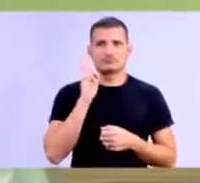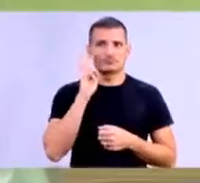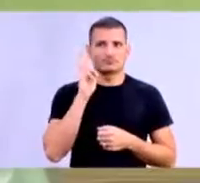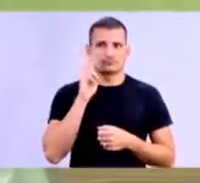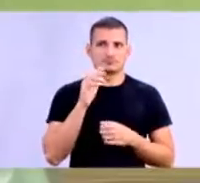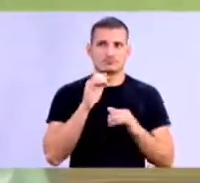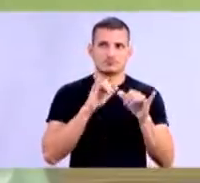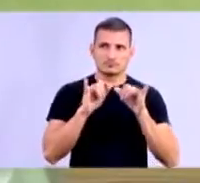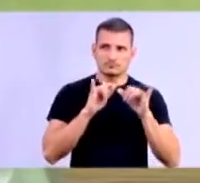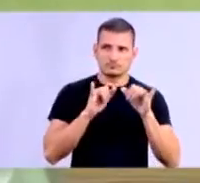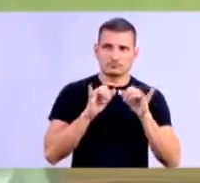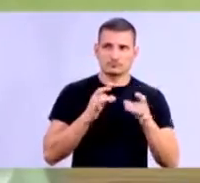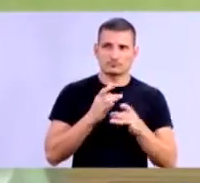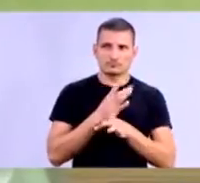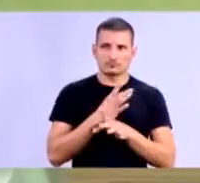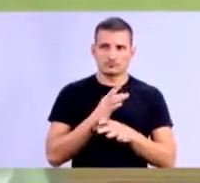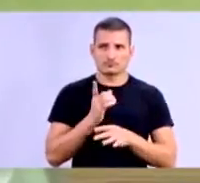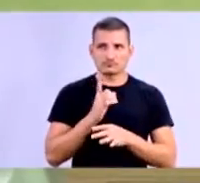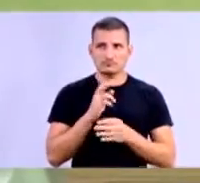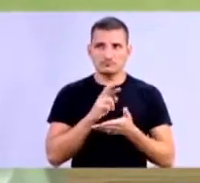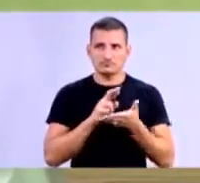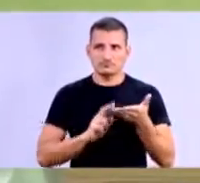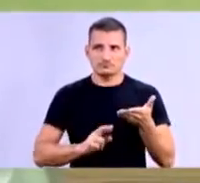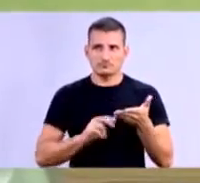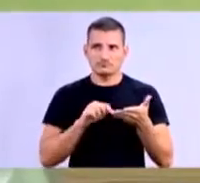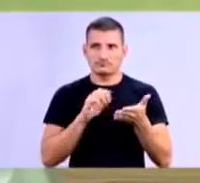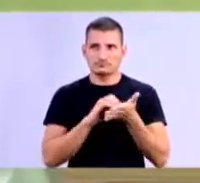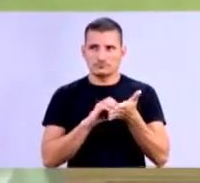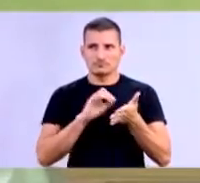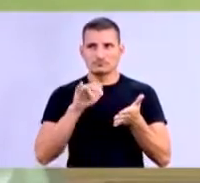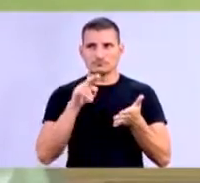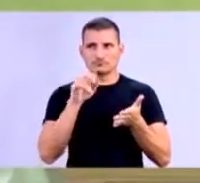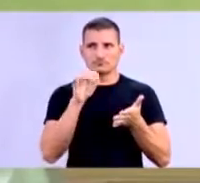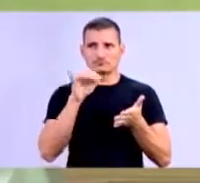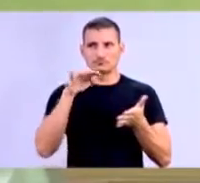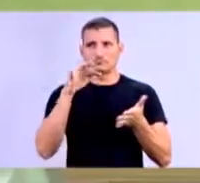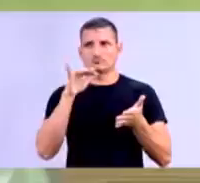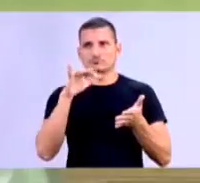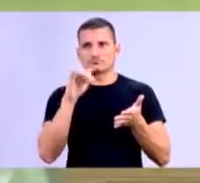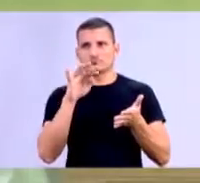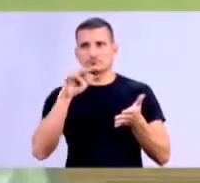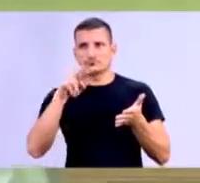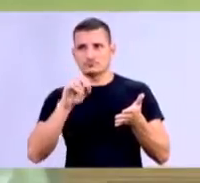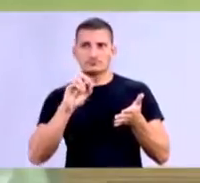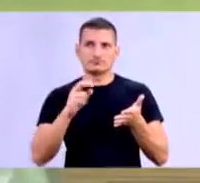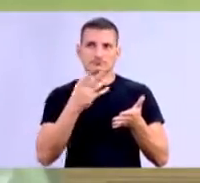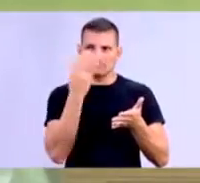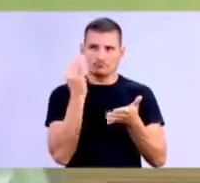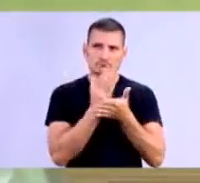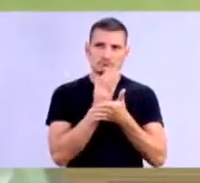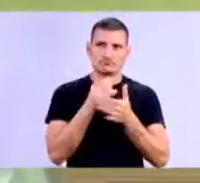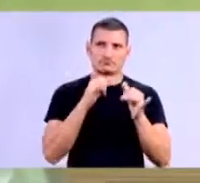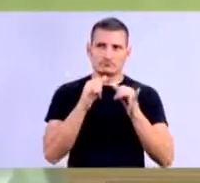das informações completas, não mandar um requerimento sem a justificativa, esquecer alguma informação. Você já pode não ser atendido,